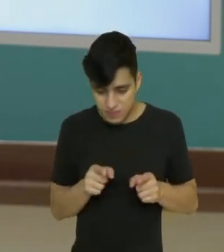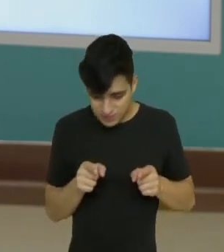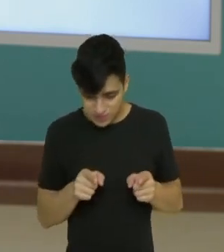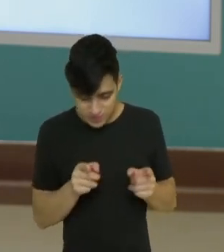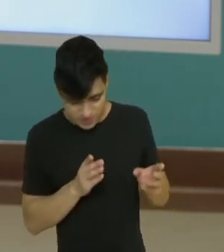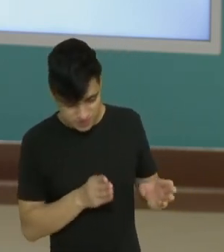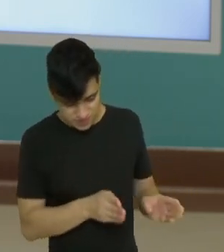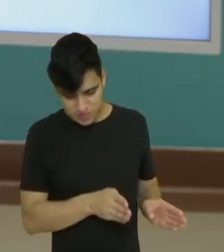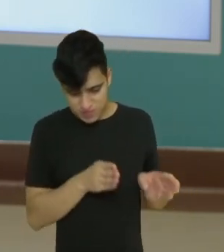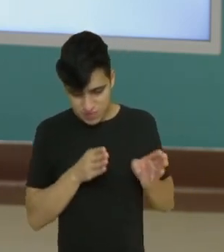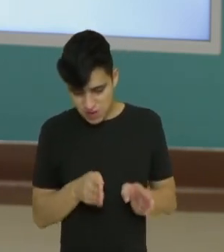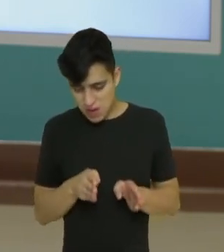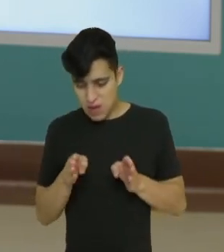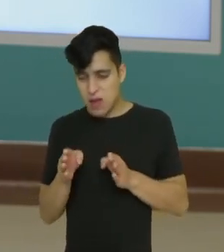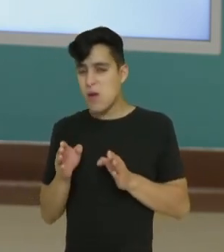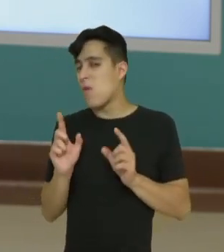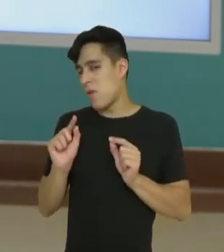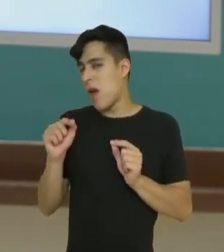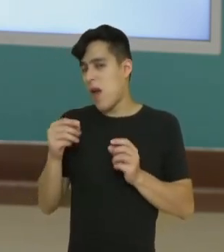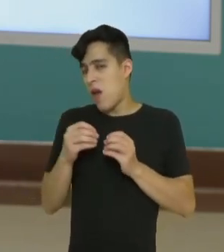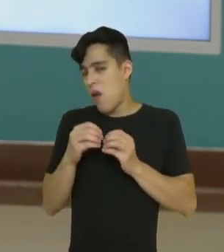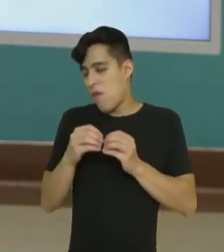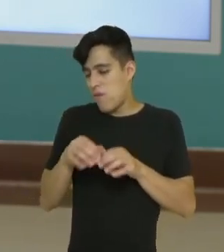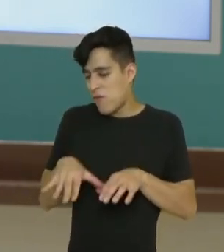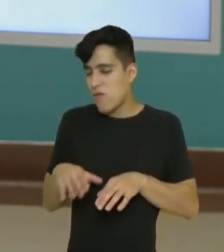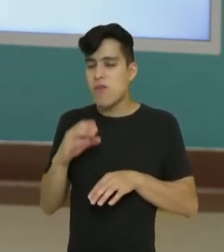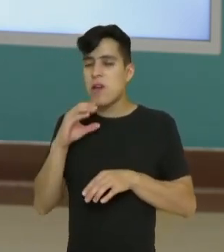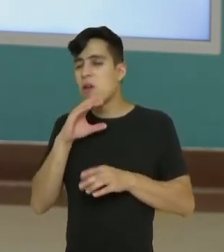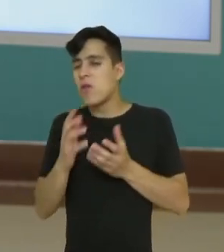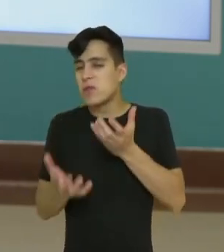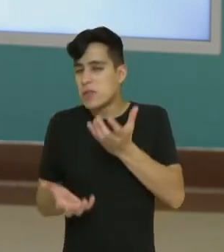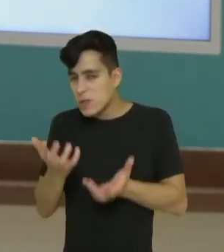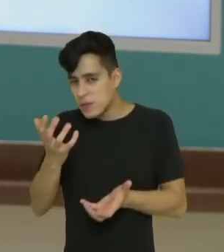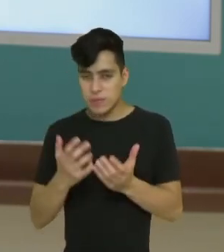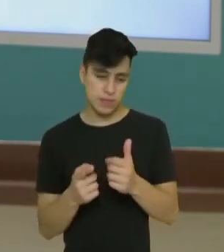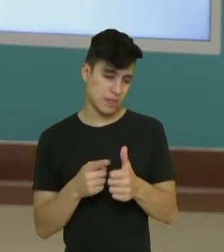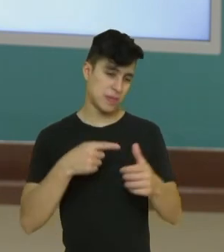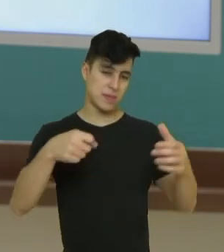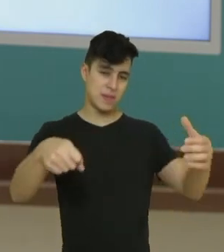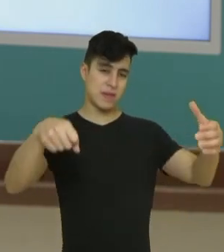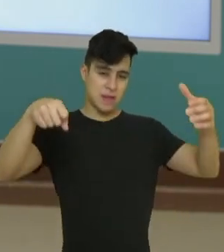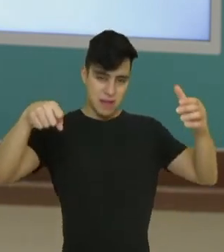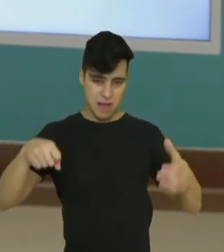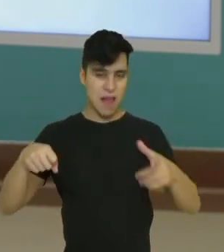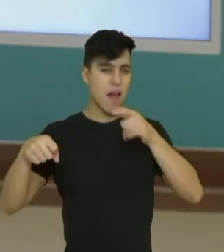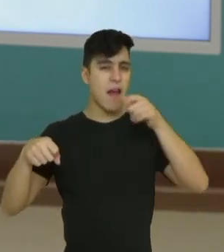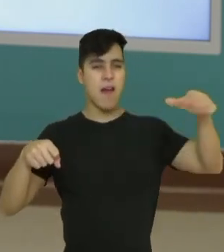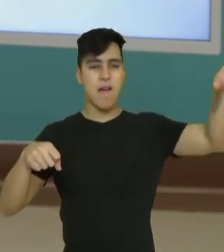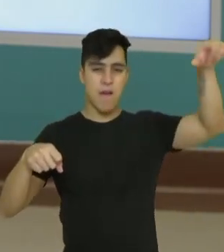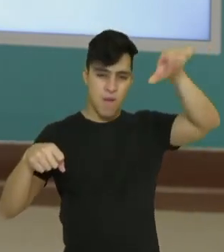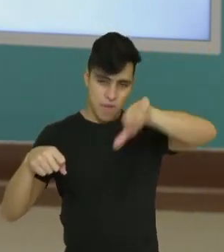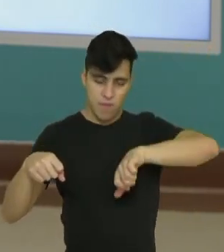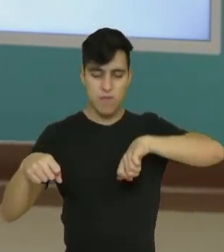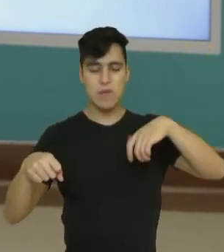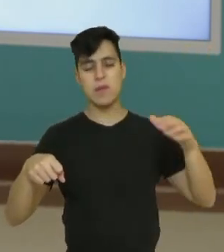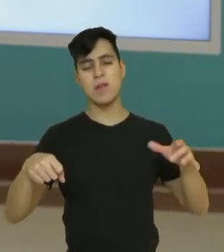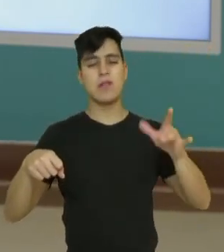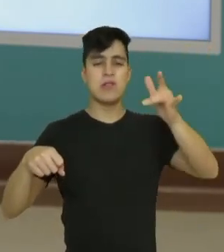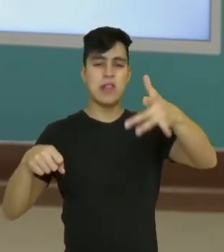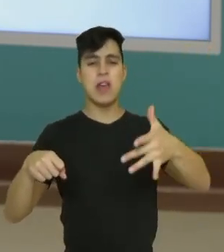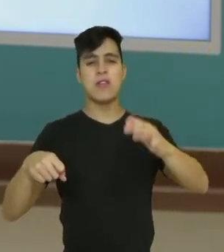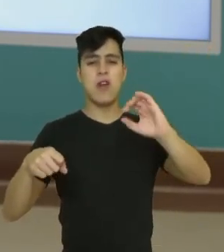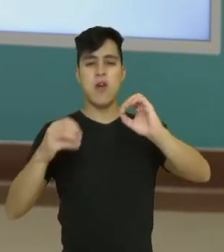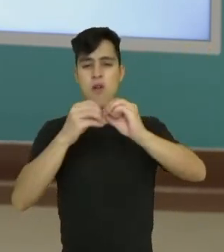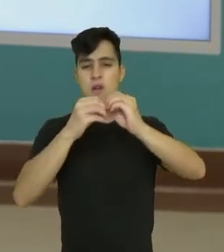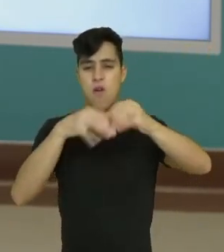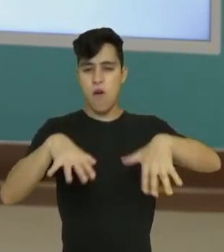a passo para fazer um ovo cozido. Pegamos uma panela, água da torneira, colocamos o ovo e deixamos um tempo